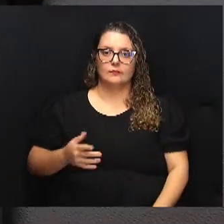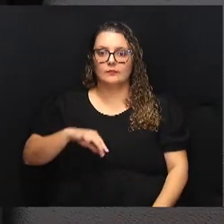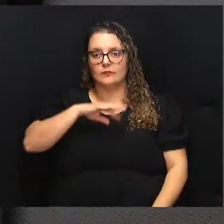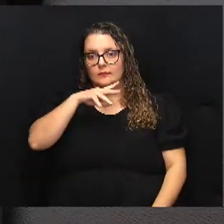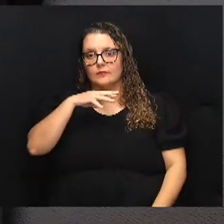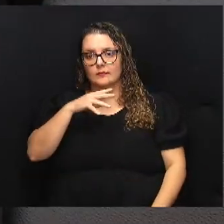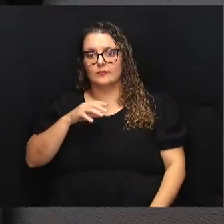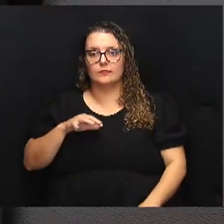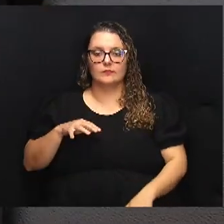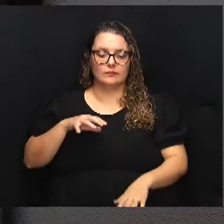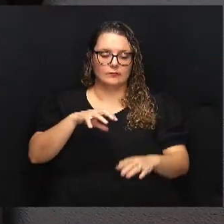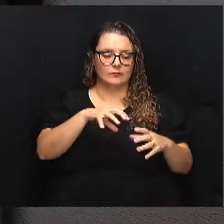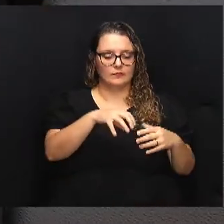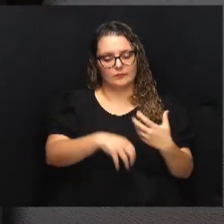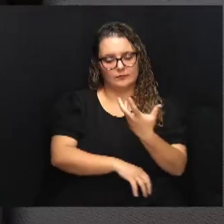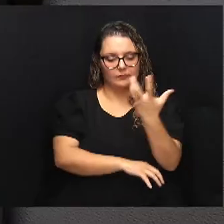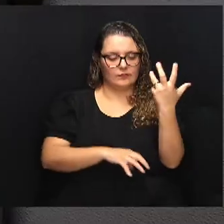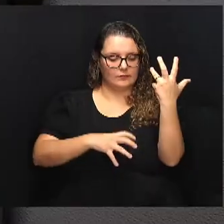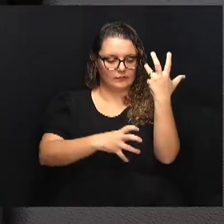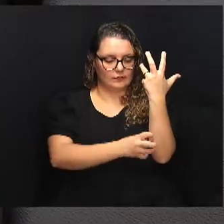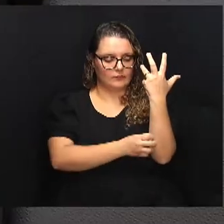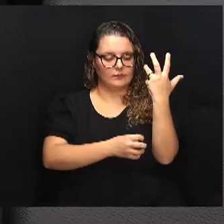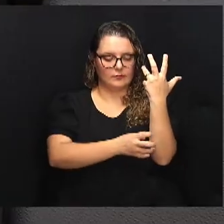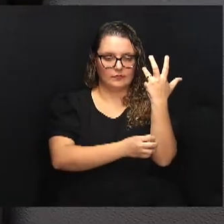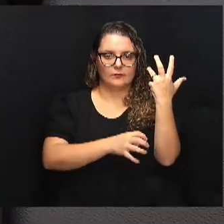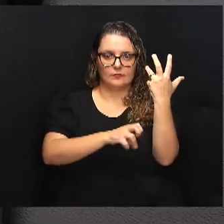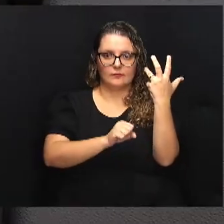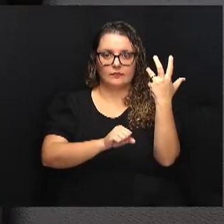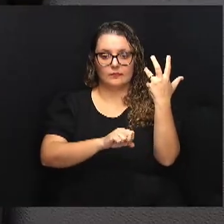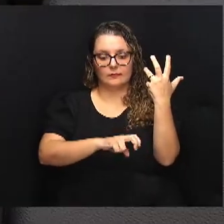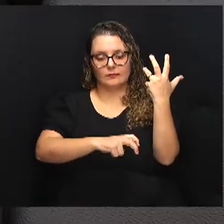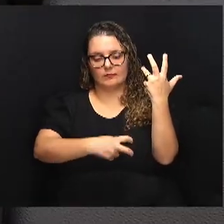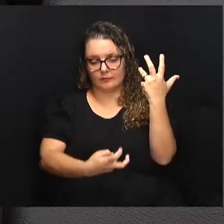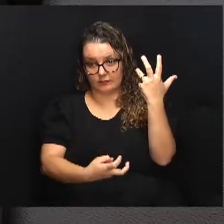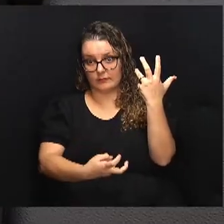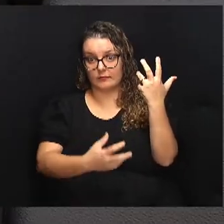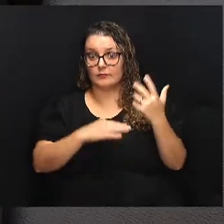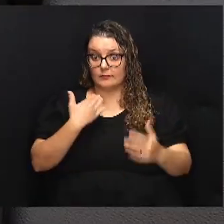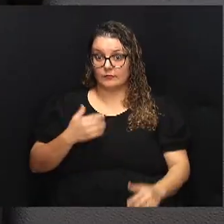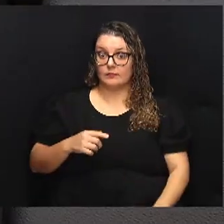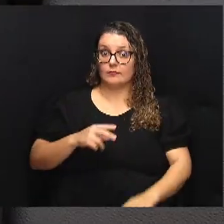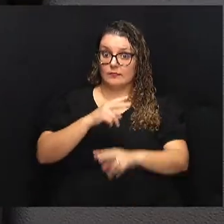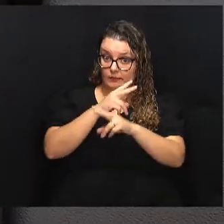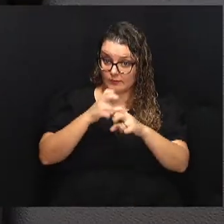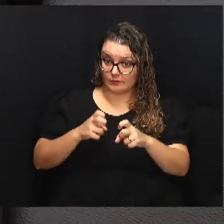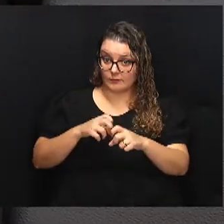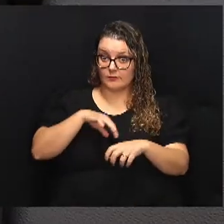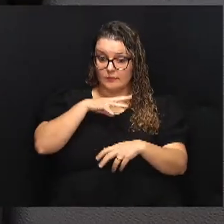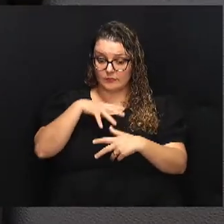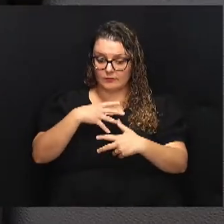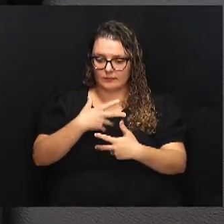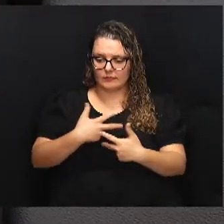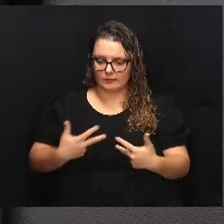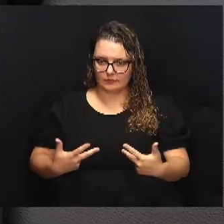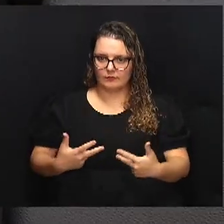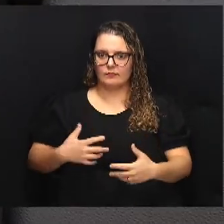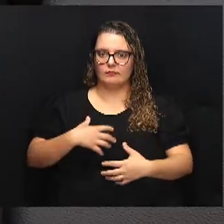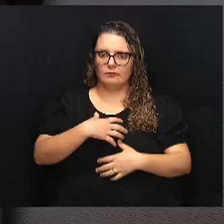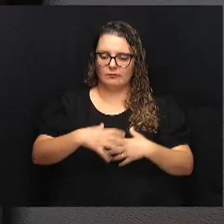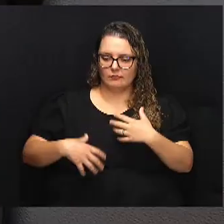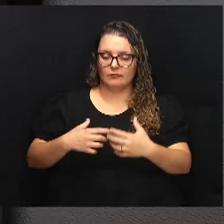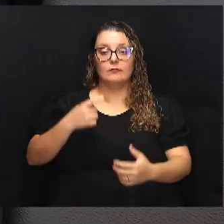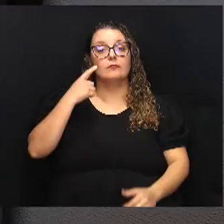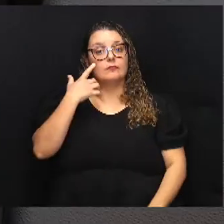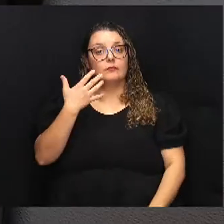lá, acaba mordendo, ele morre, né? São plantas que fazem mal. Então a gente